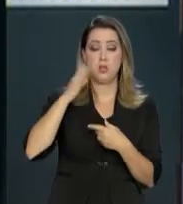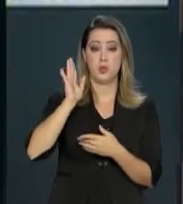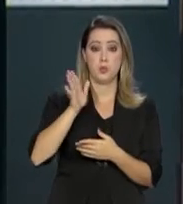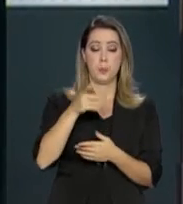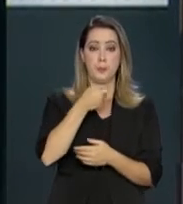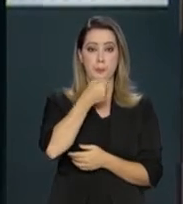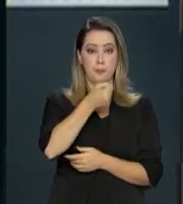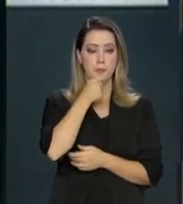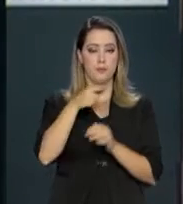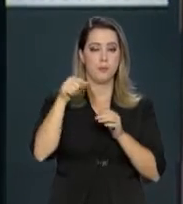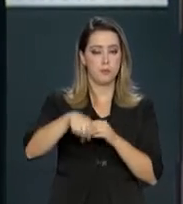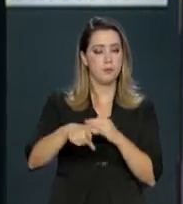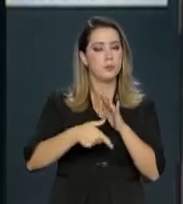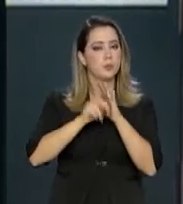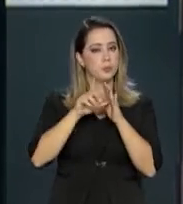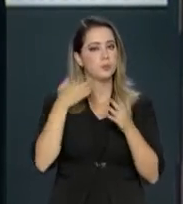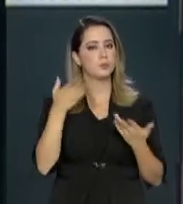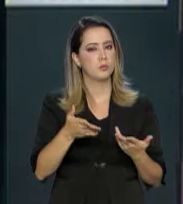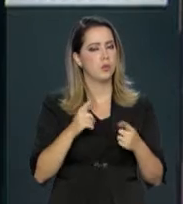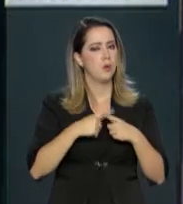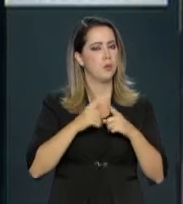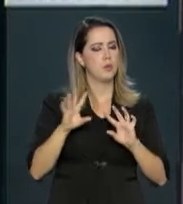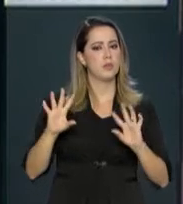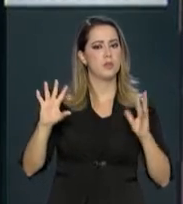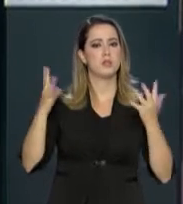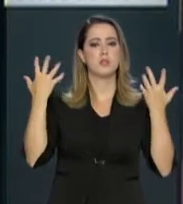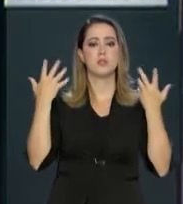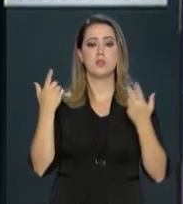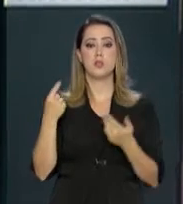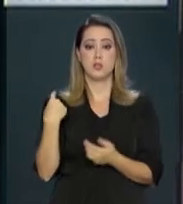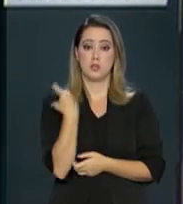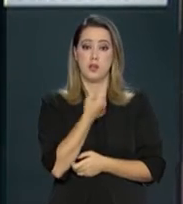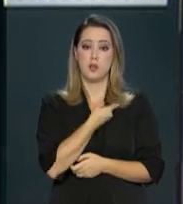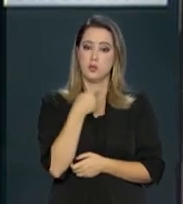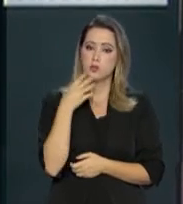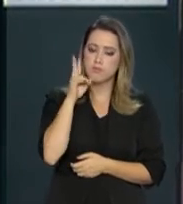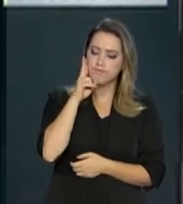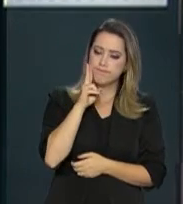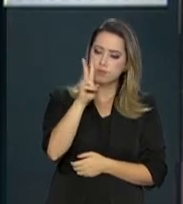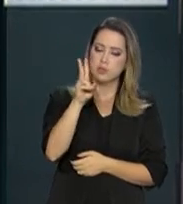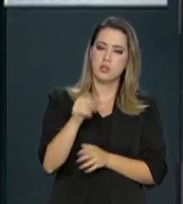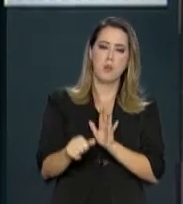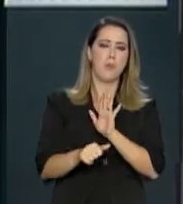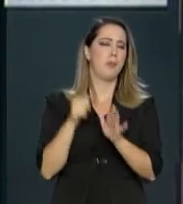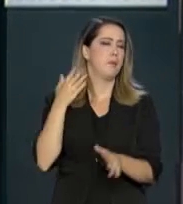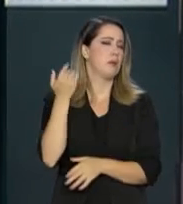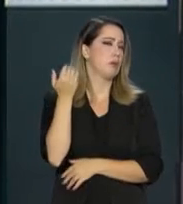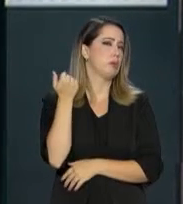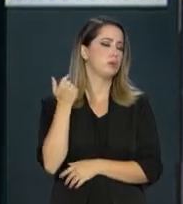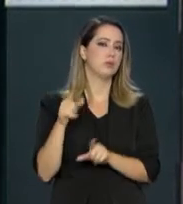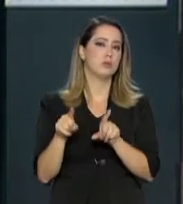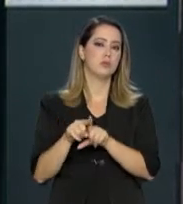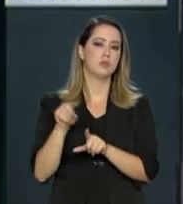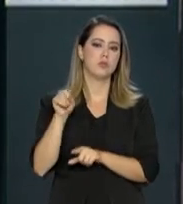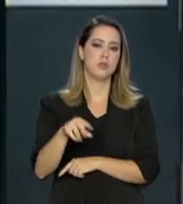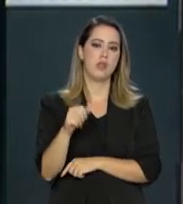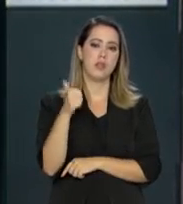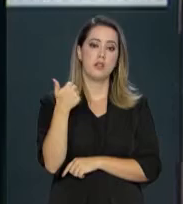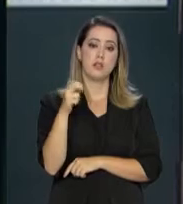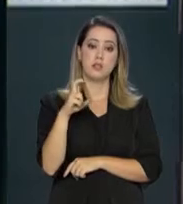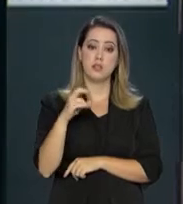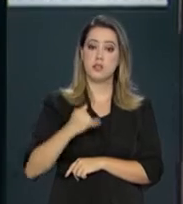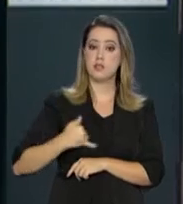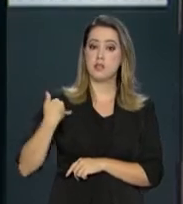aqui proferidos, em face de solenidades, Caco, que eu acompanho desde o primeiro deles, creio que há 15 anos